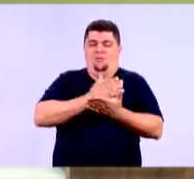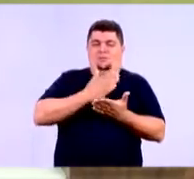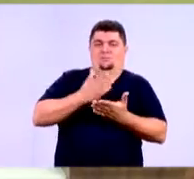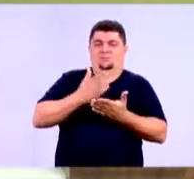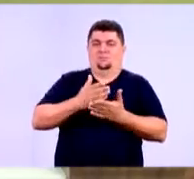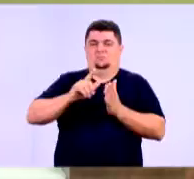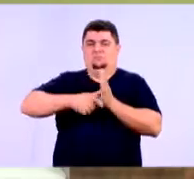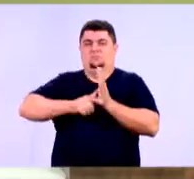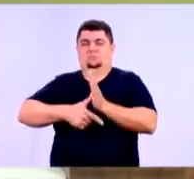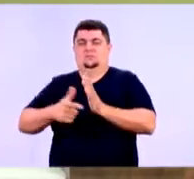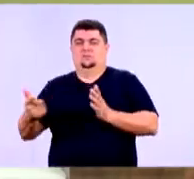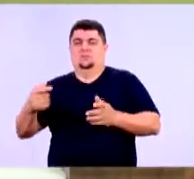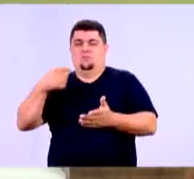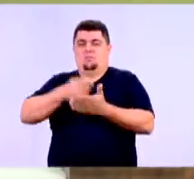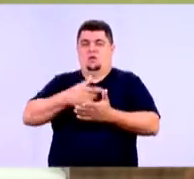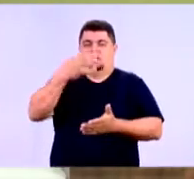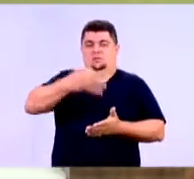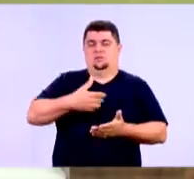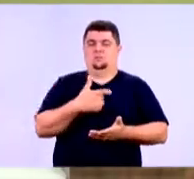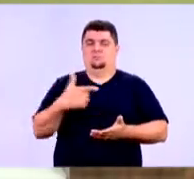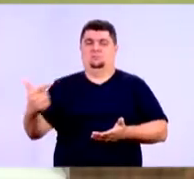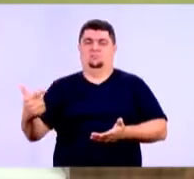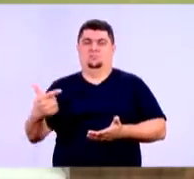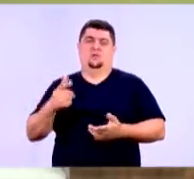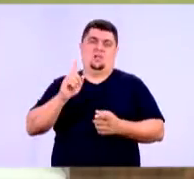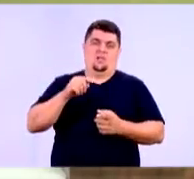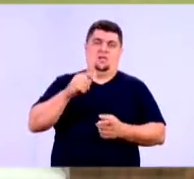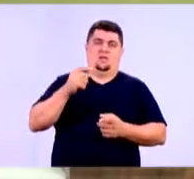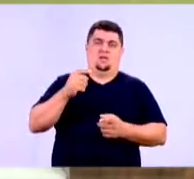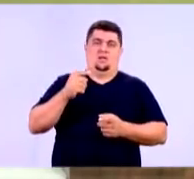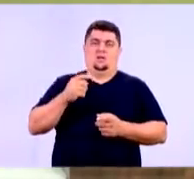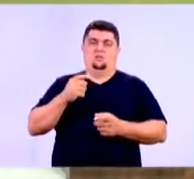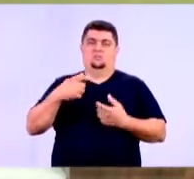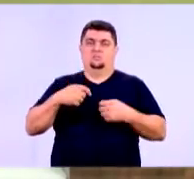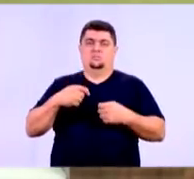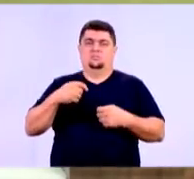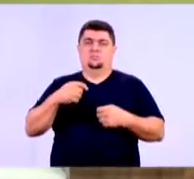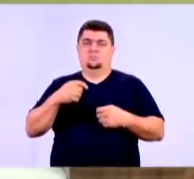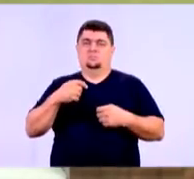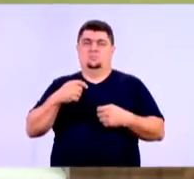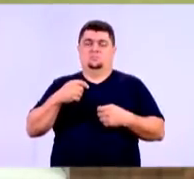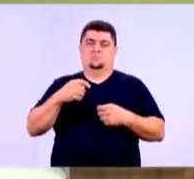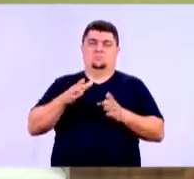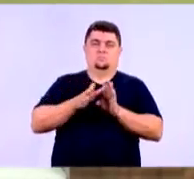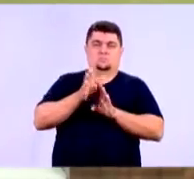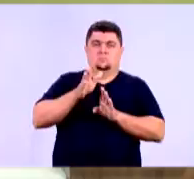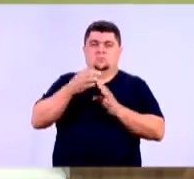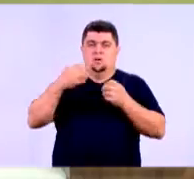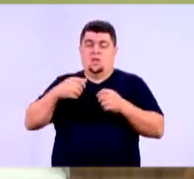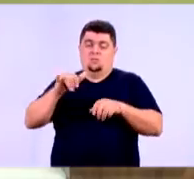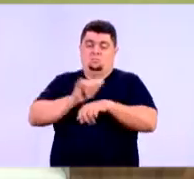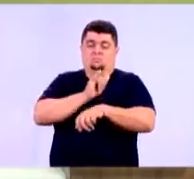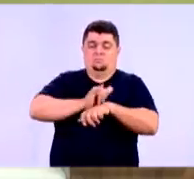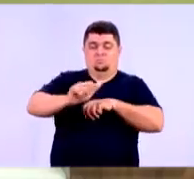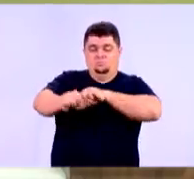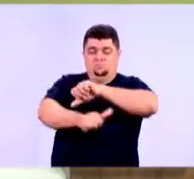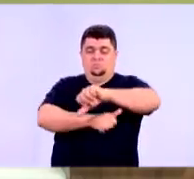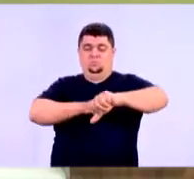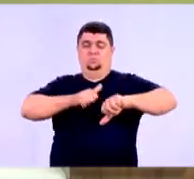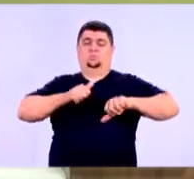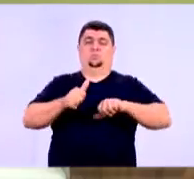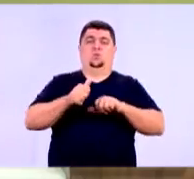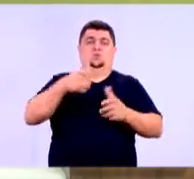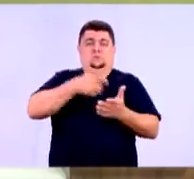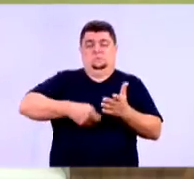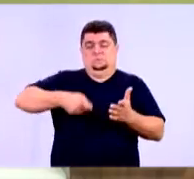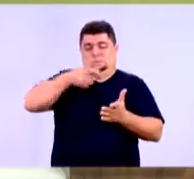ele para não pagar em dia suas dívidas. Então, realmente é muito aconselhável numa situação dessa que seja implantada uma política de crédito mais